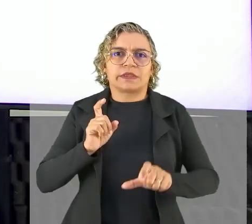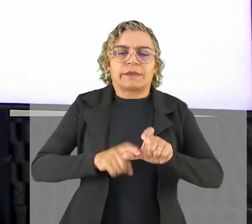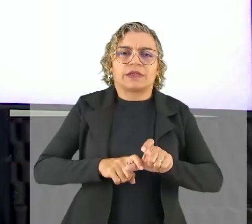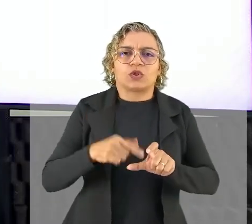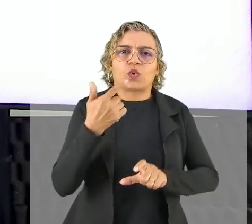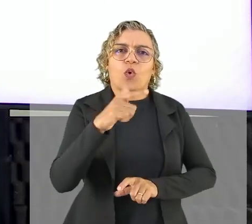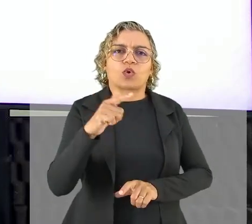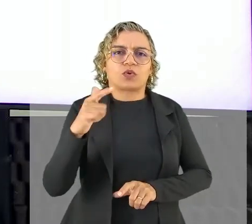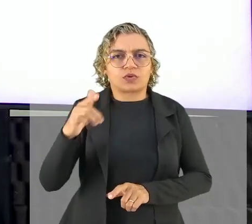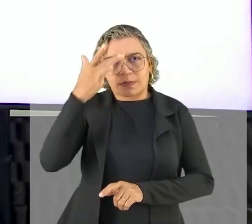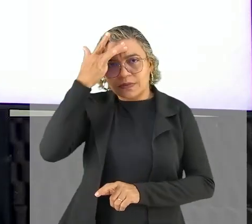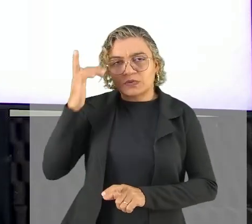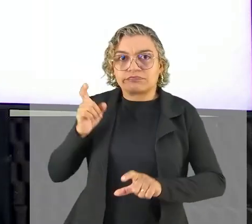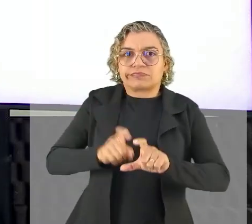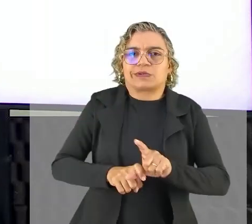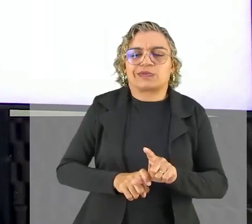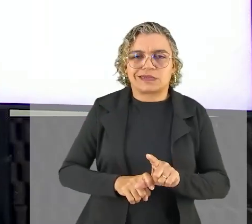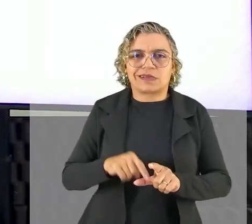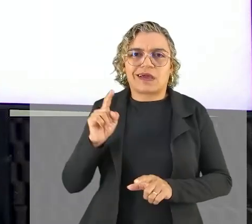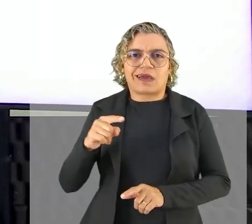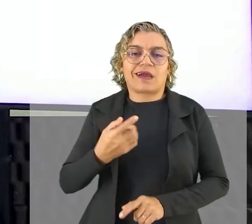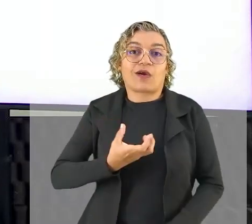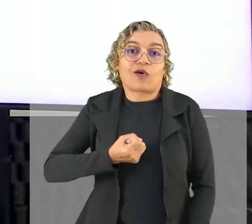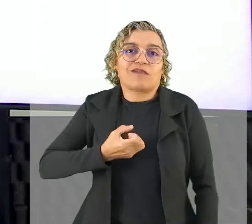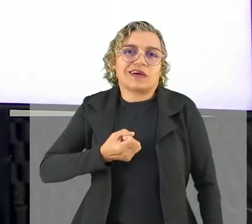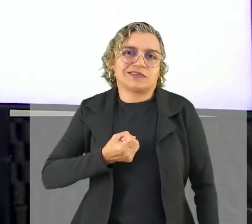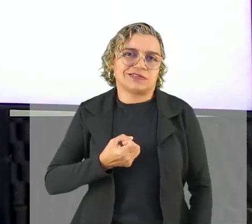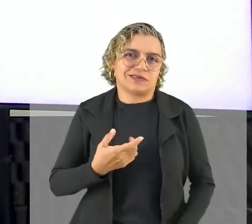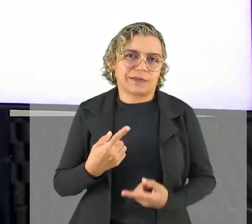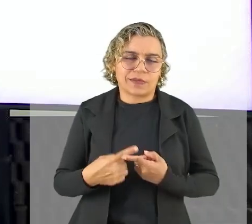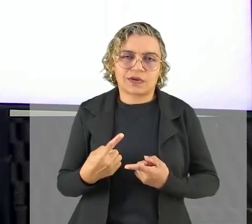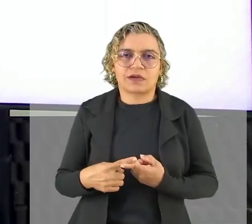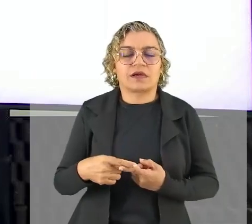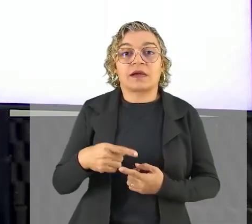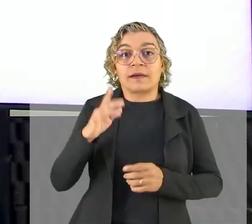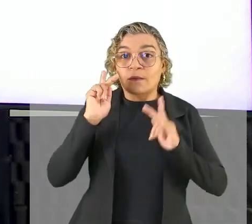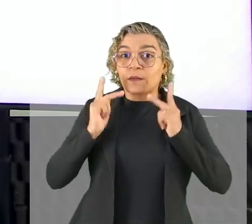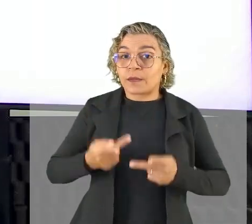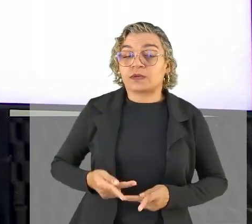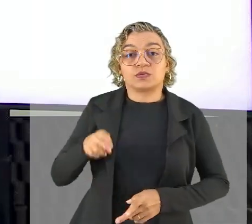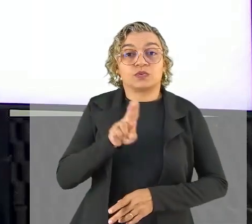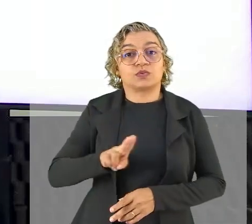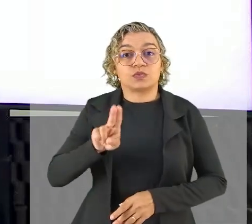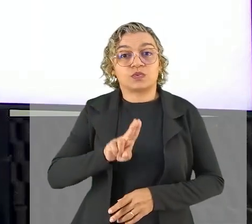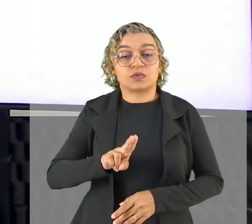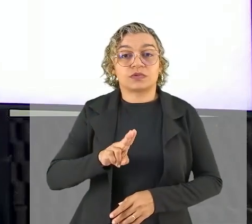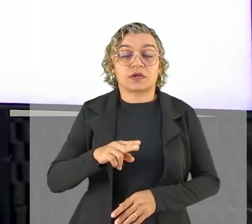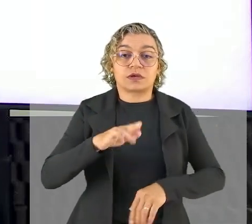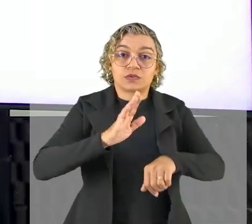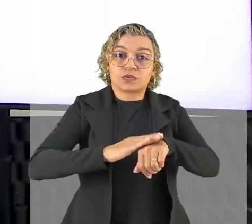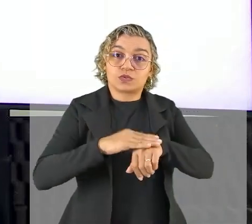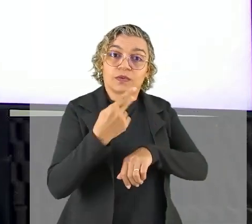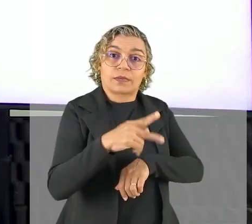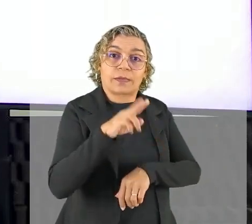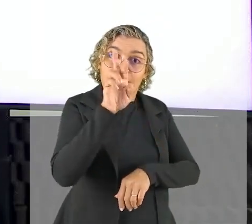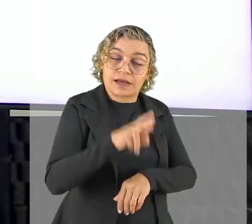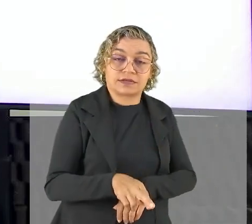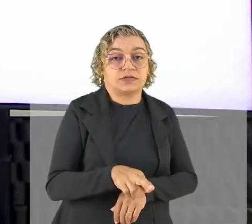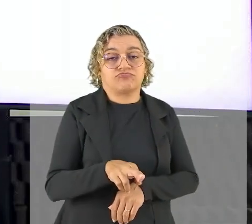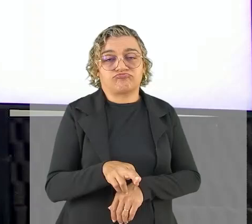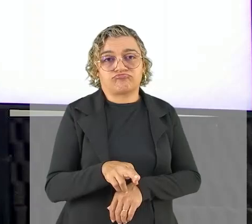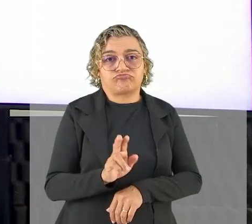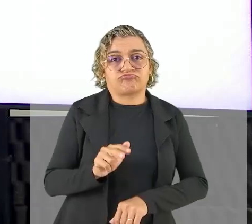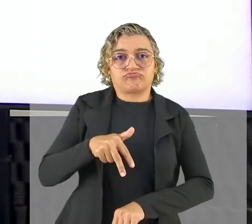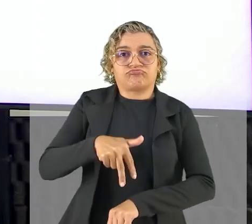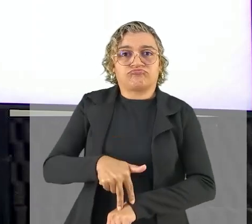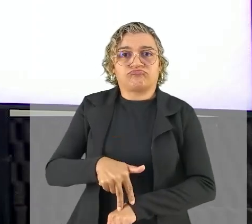de outros é justamente a covardia. É quando o homem não faz o uso da sua própria razão. Ele não faz o uso público da